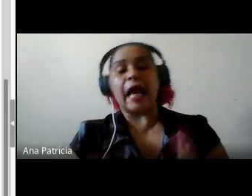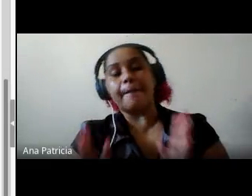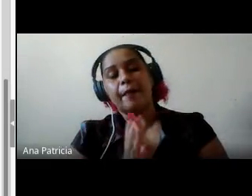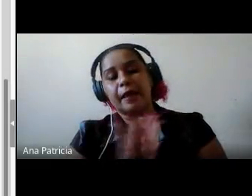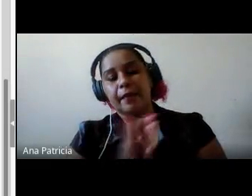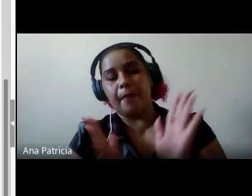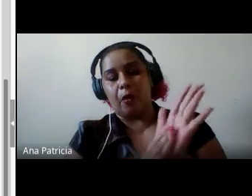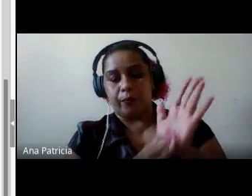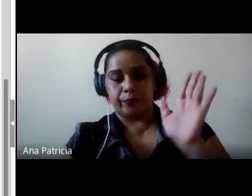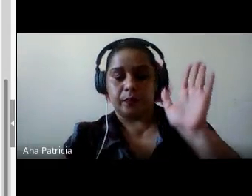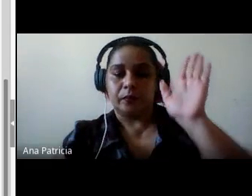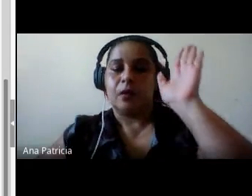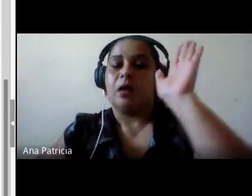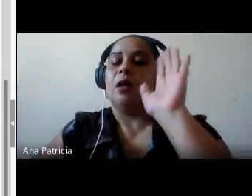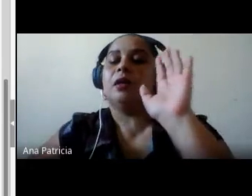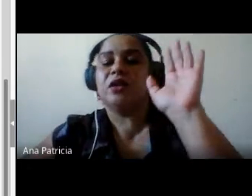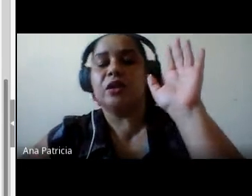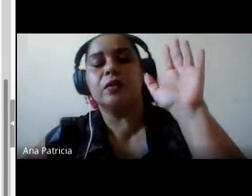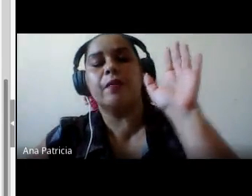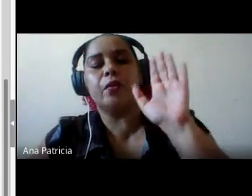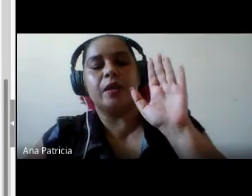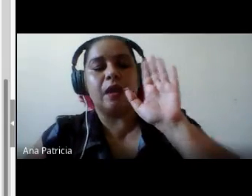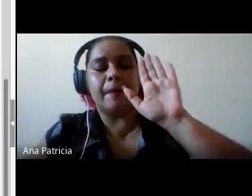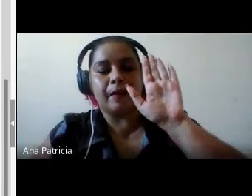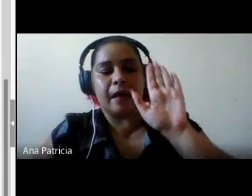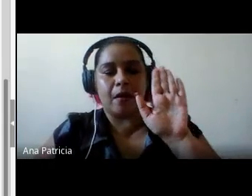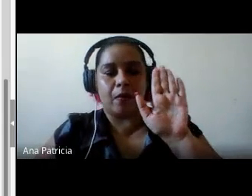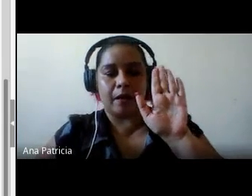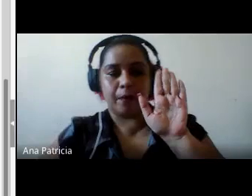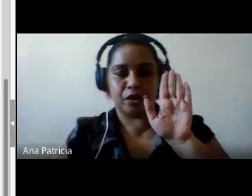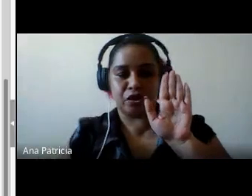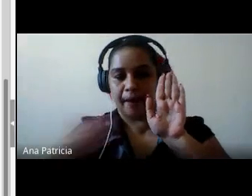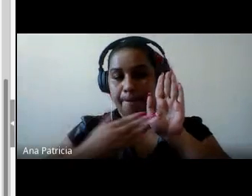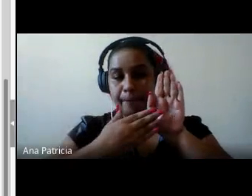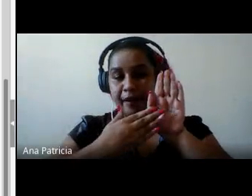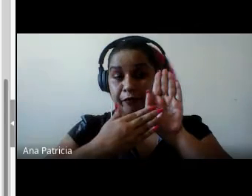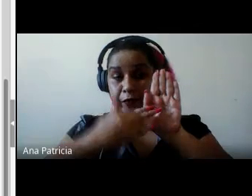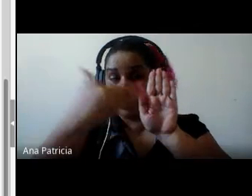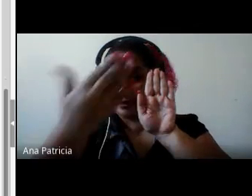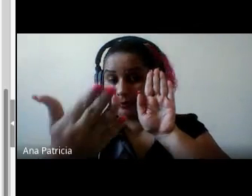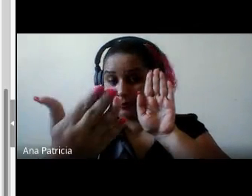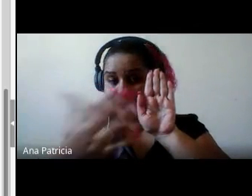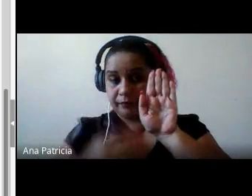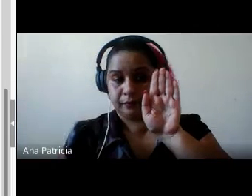E a palma da minha mão? Então, a gente usa muito isso. A palma da mão, ela pode estar para